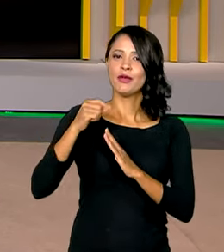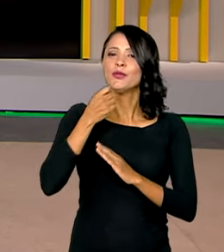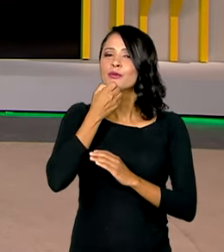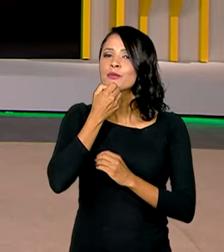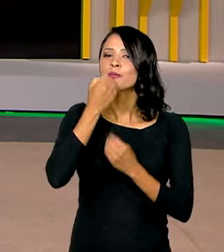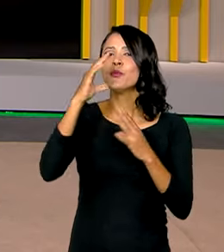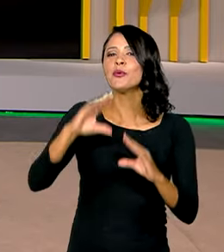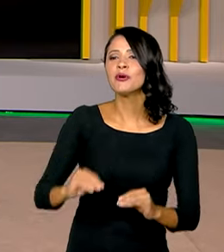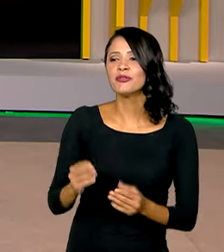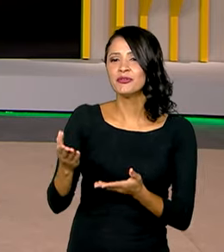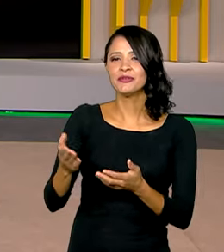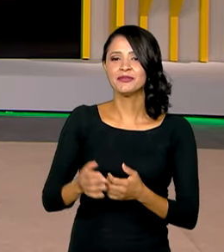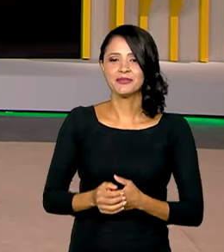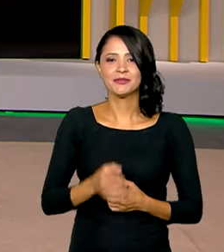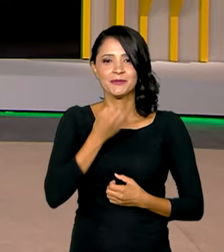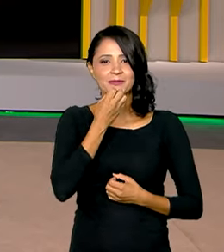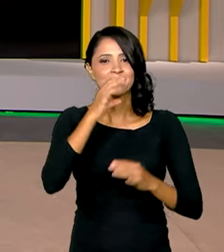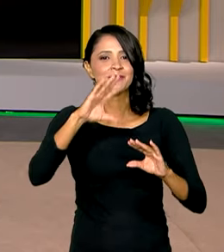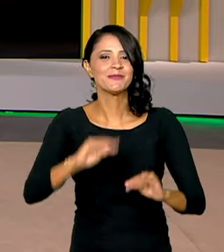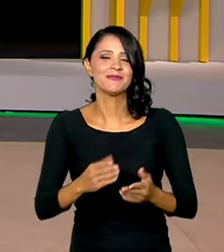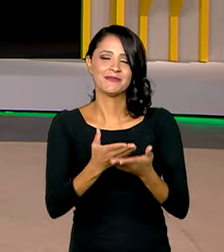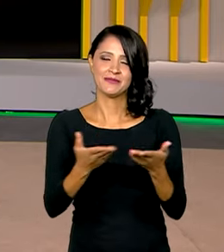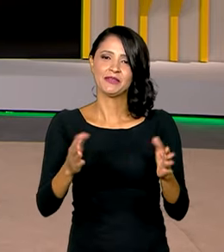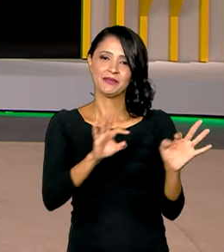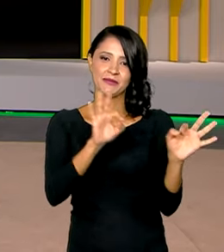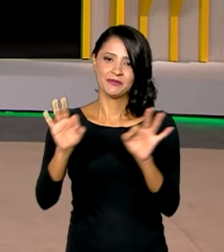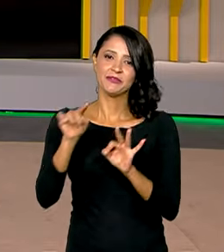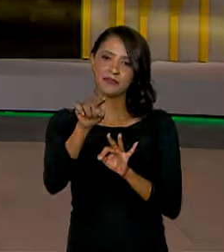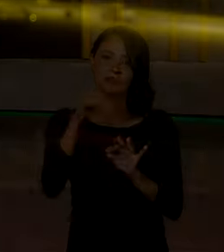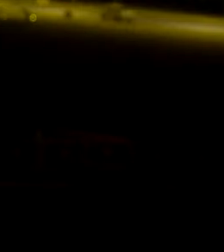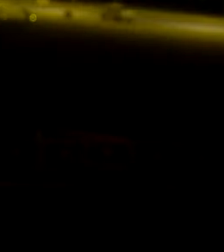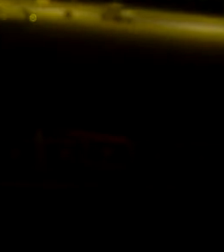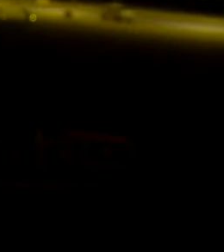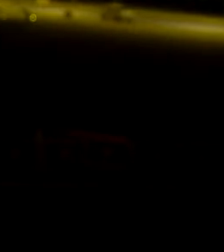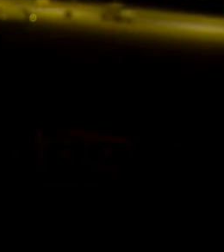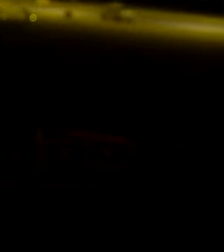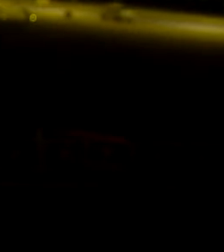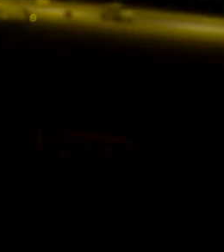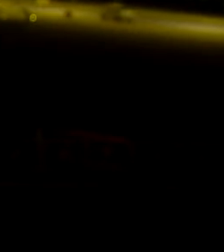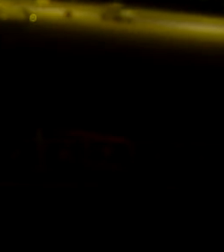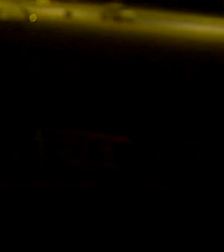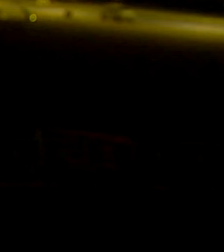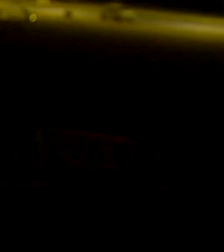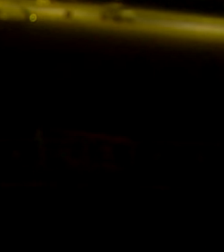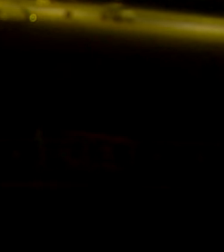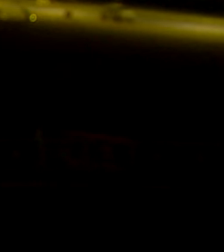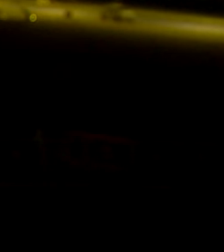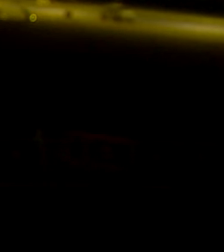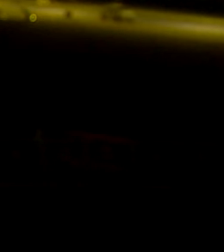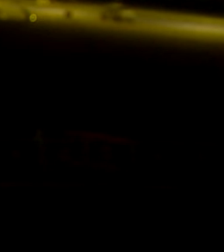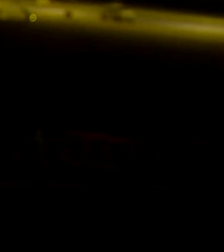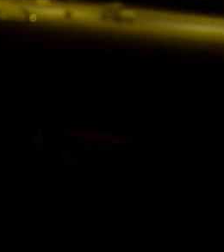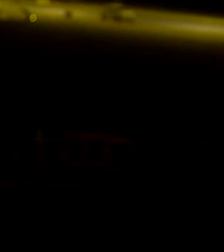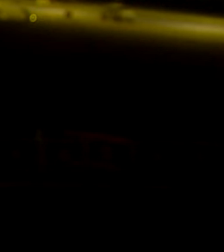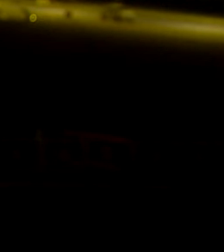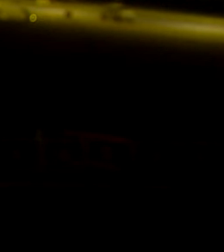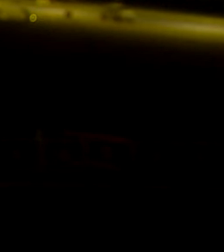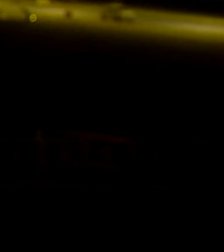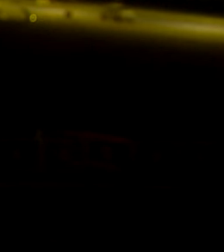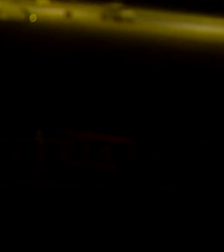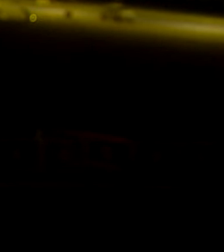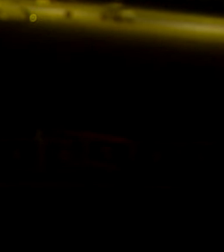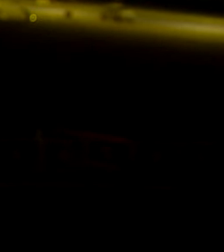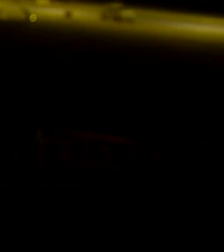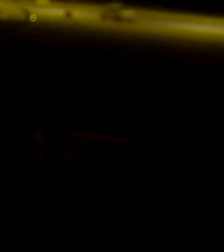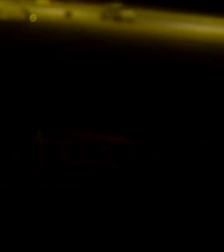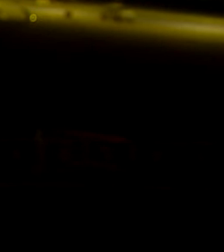você, Pablo. Boa noite, Roberto. Boa noite a você que nos assiste. A Polícia Federal fez busca e apreensão logo cedo em